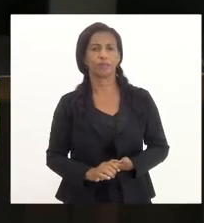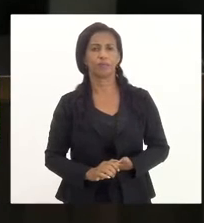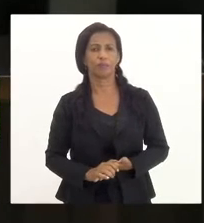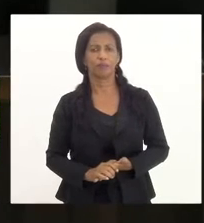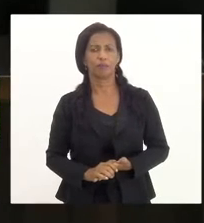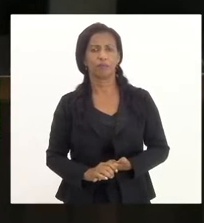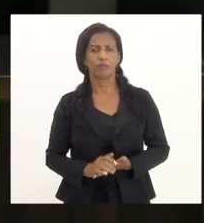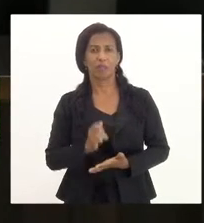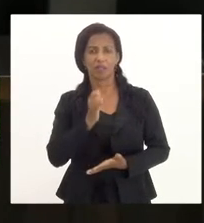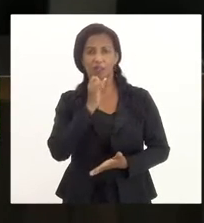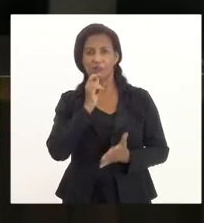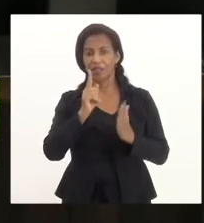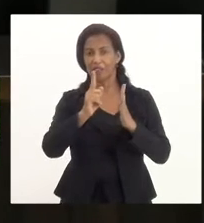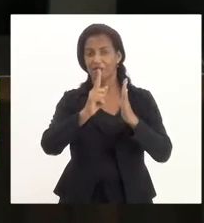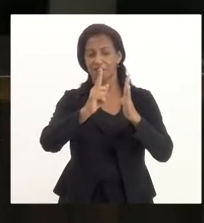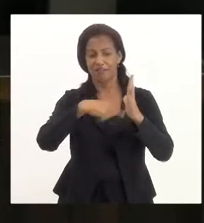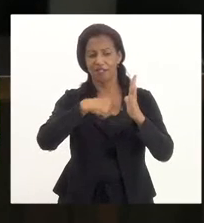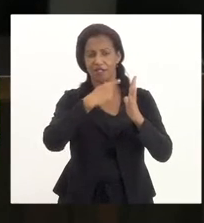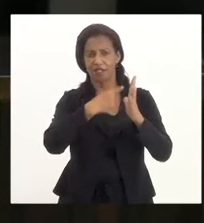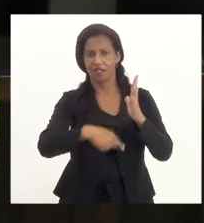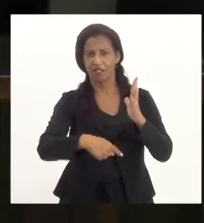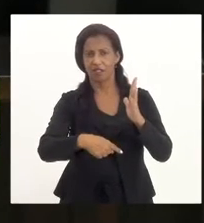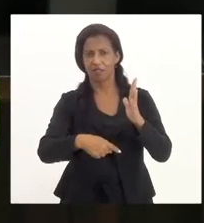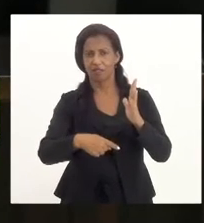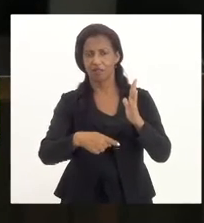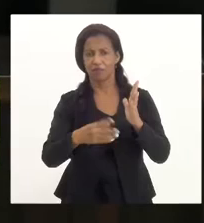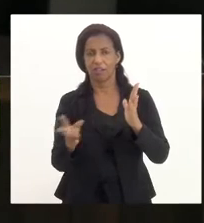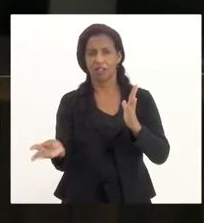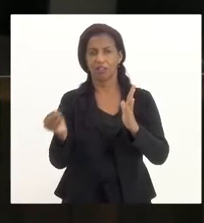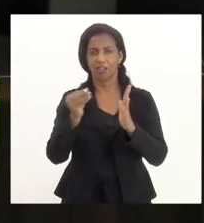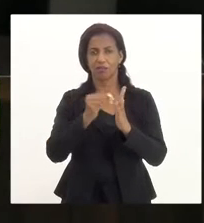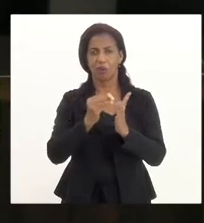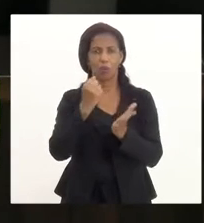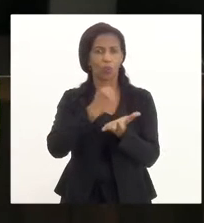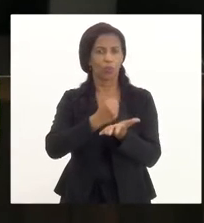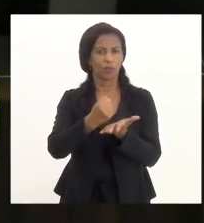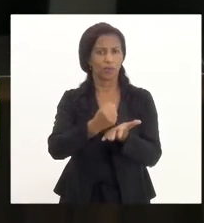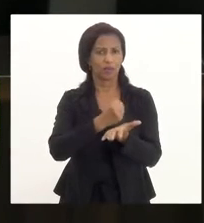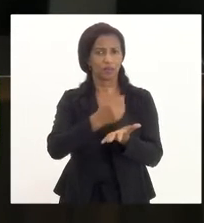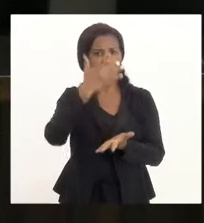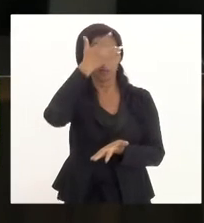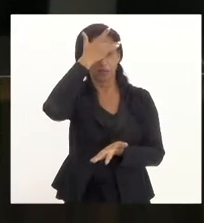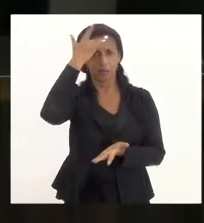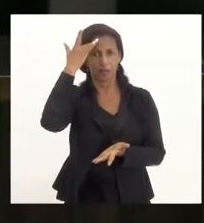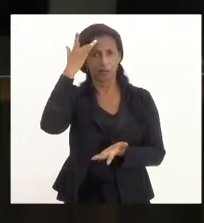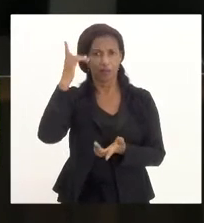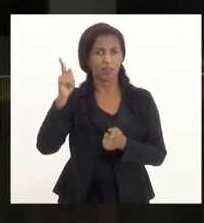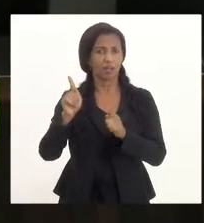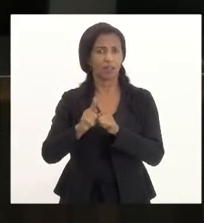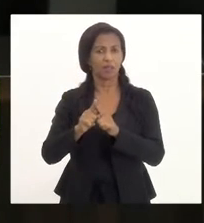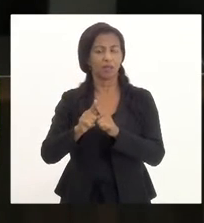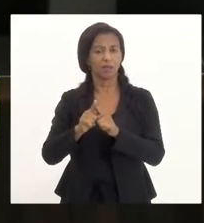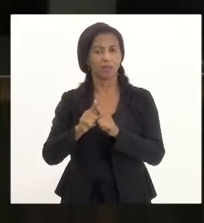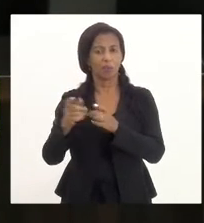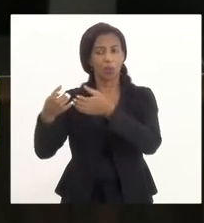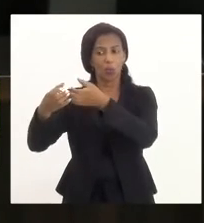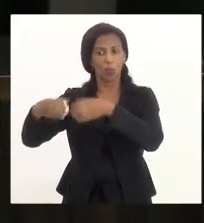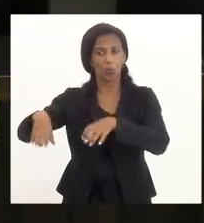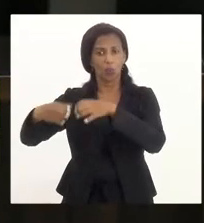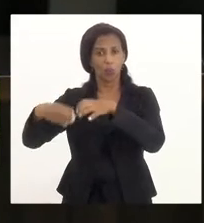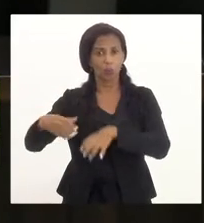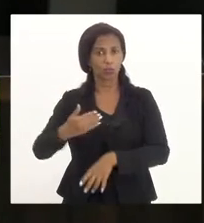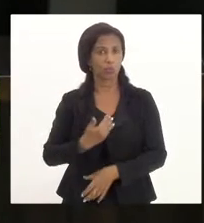ficam vedadas a admissão ou contratação de pessoal EA realização de